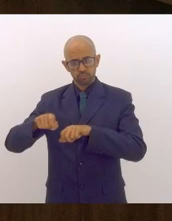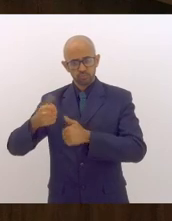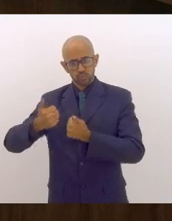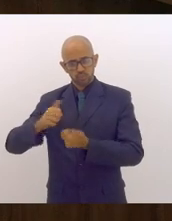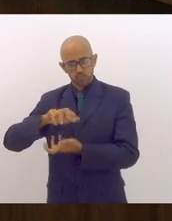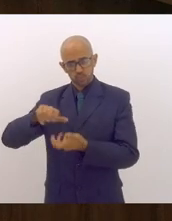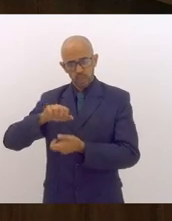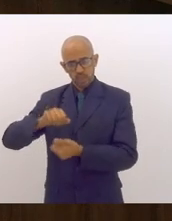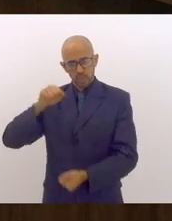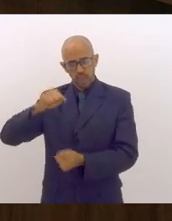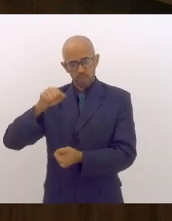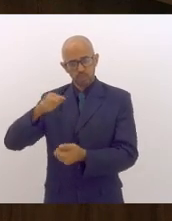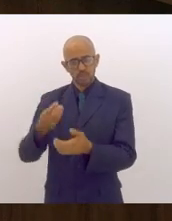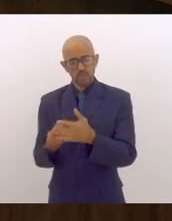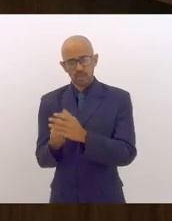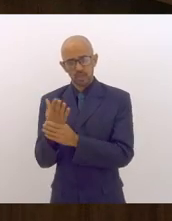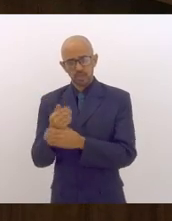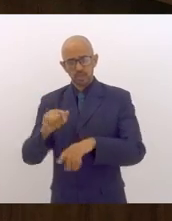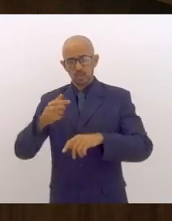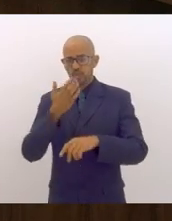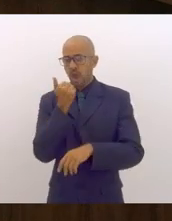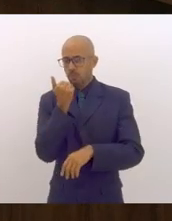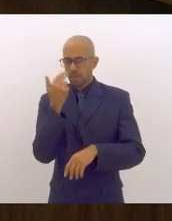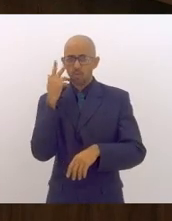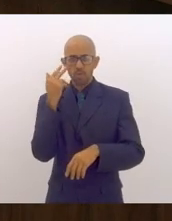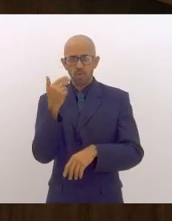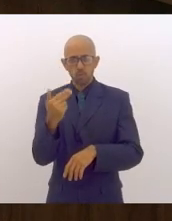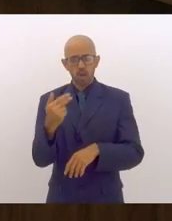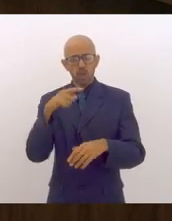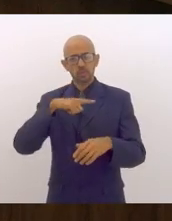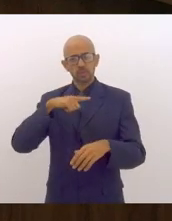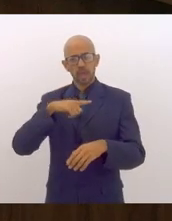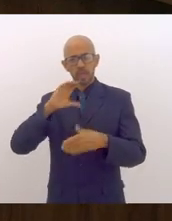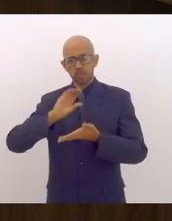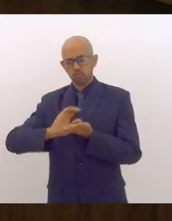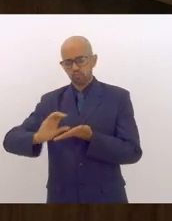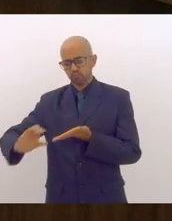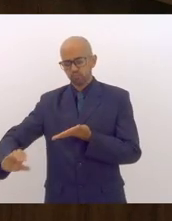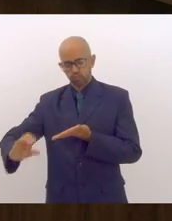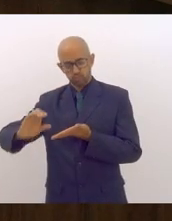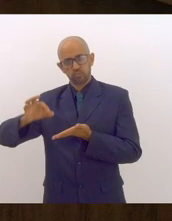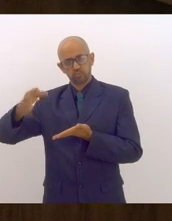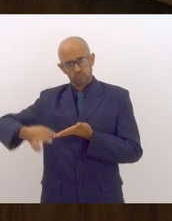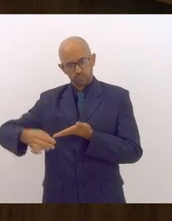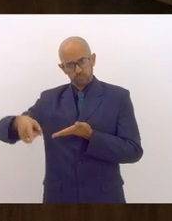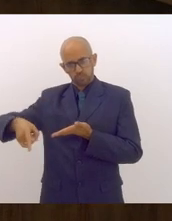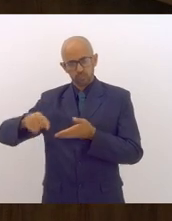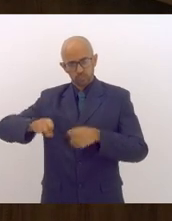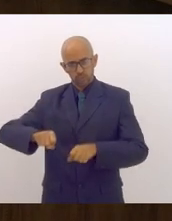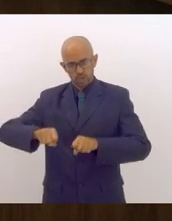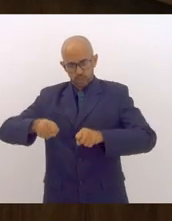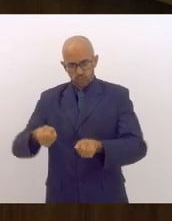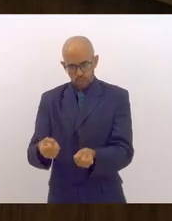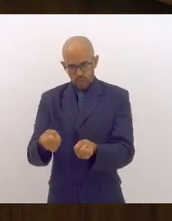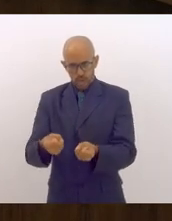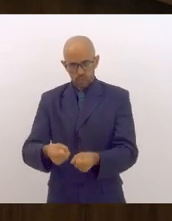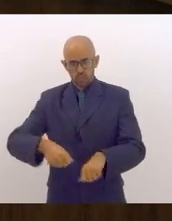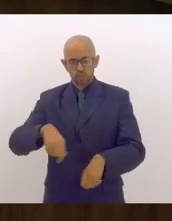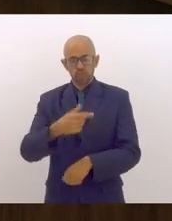Agroecologia e da Produção de Orgânicos possa ter um lastro orçamentário assegurado, deputado Luiz Paulo, percentual